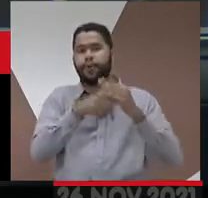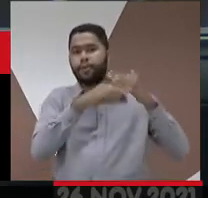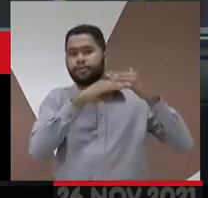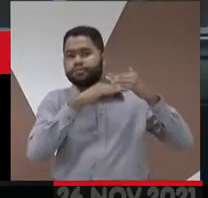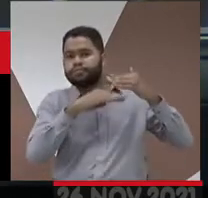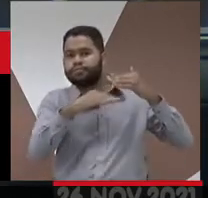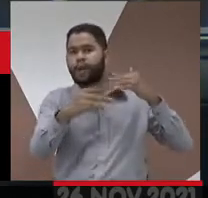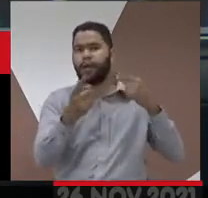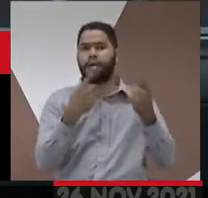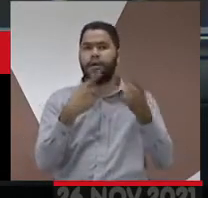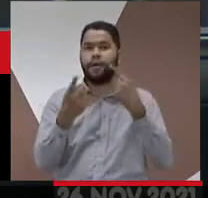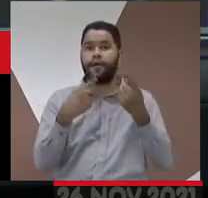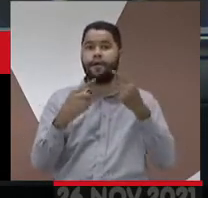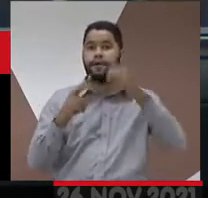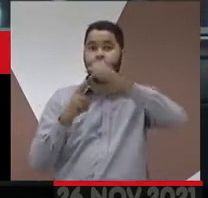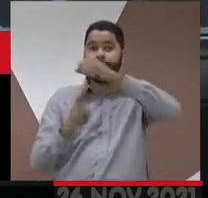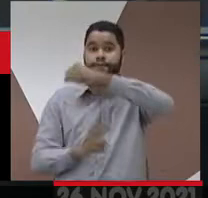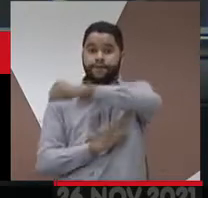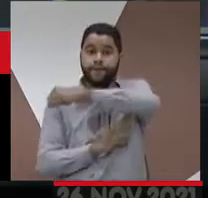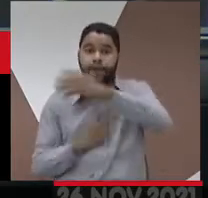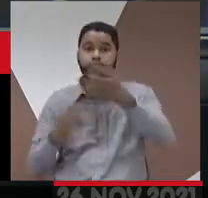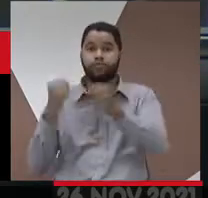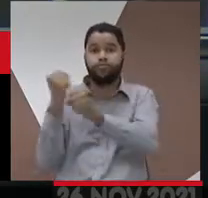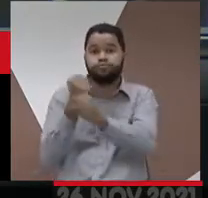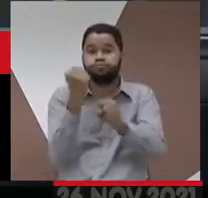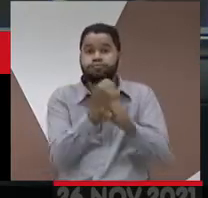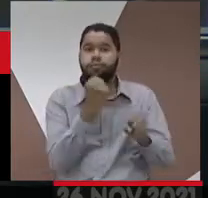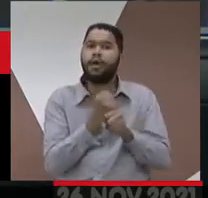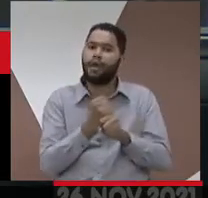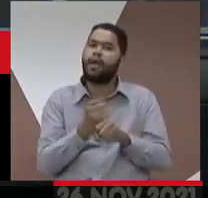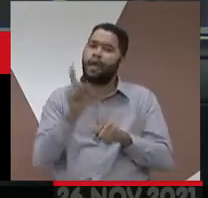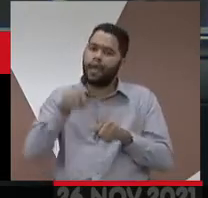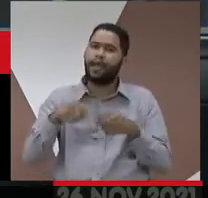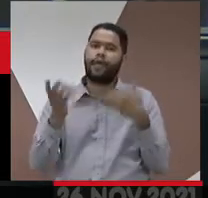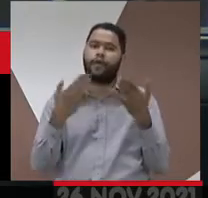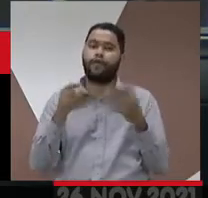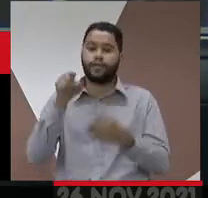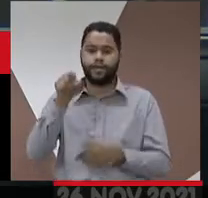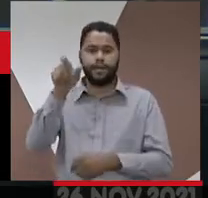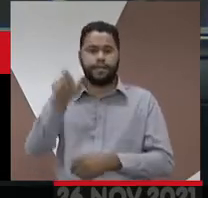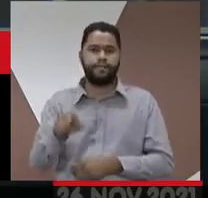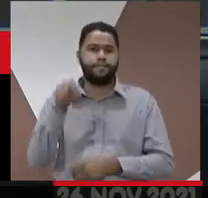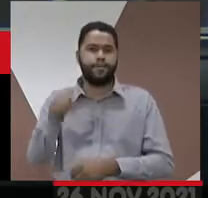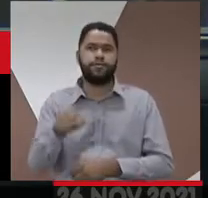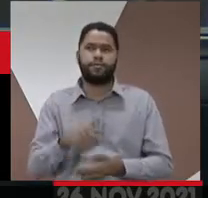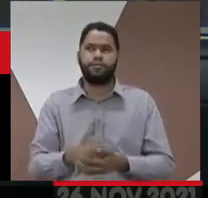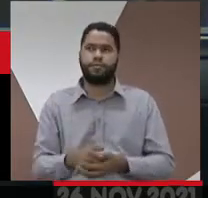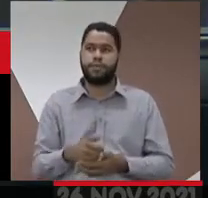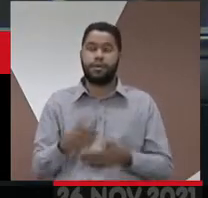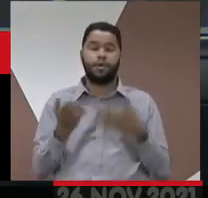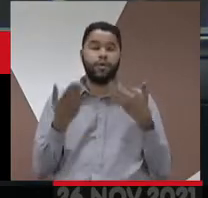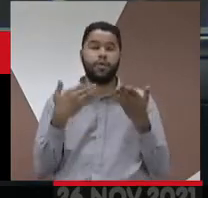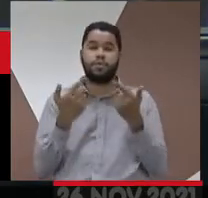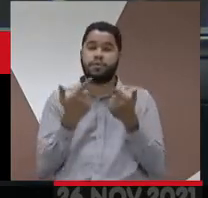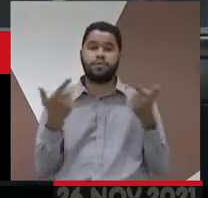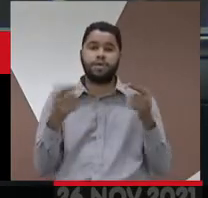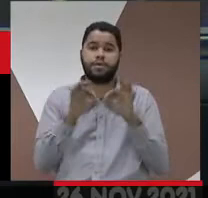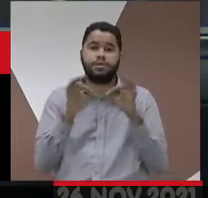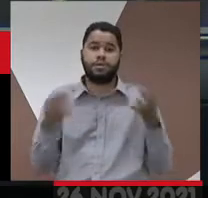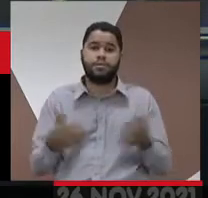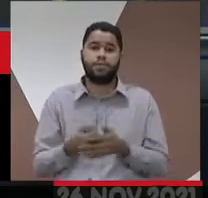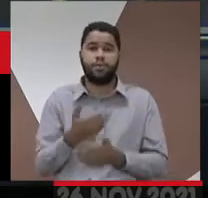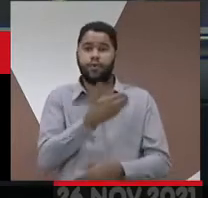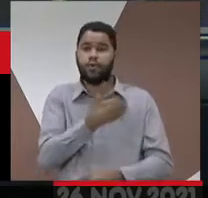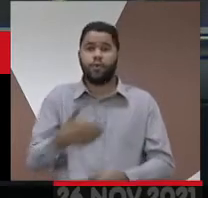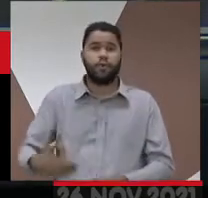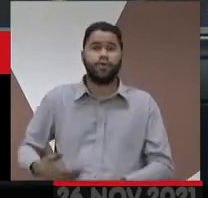com quem entende de viaduto, de obra de arte. Isso é que nós precisamos conversar. E eu, essa conversa não tem, por um motivo muito simples. Porque o governo não